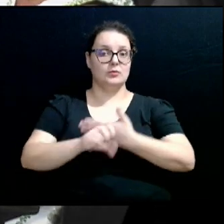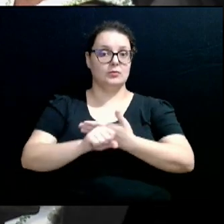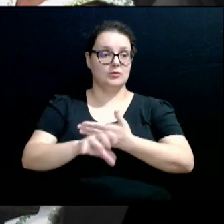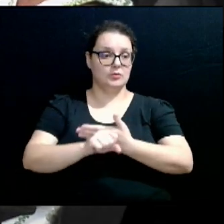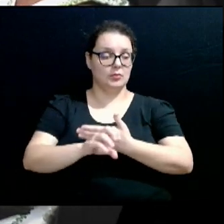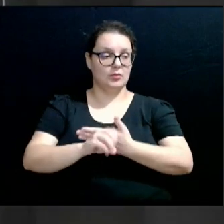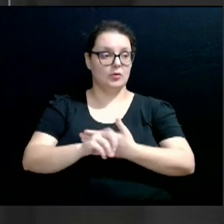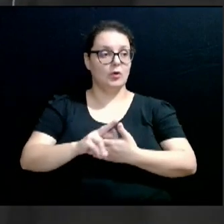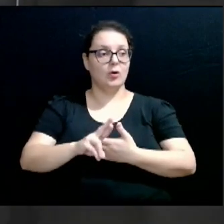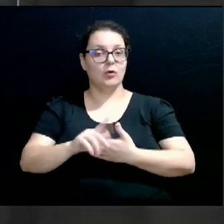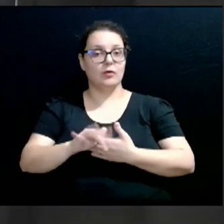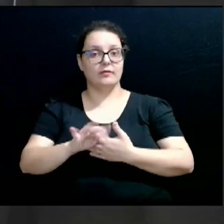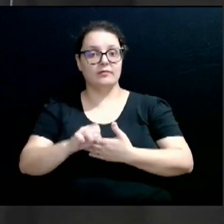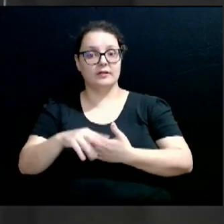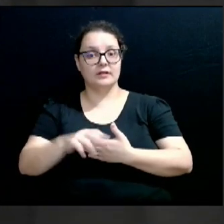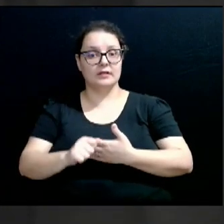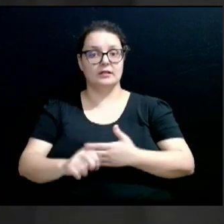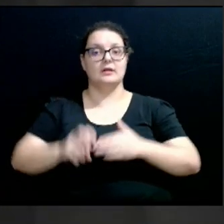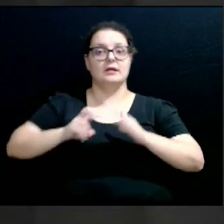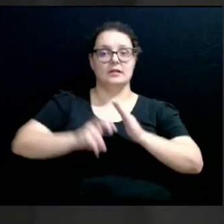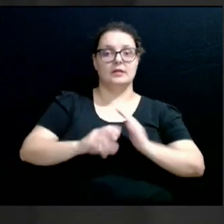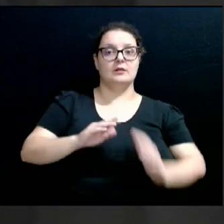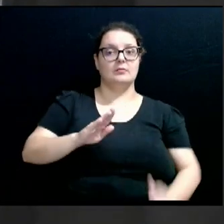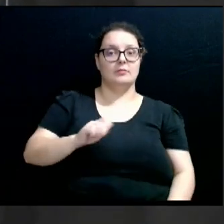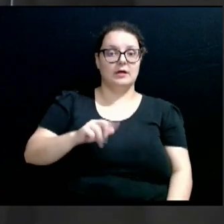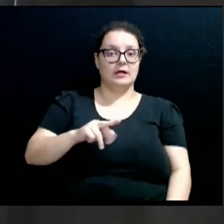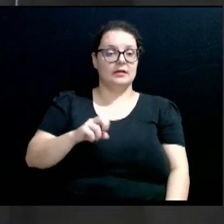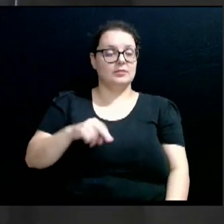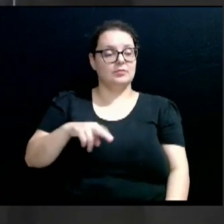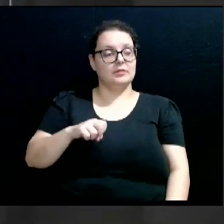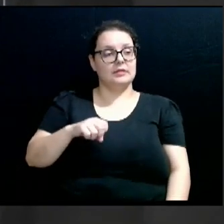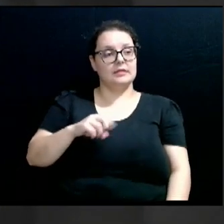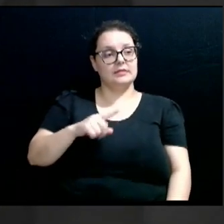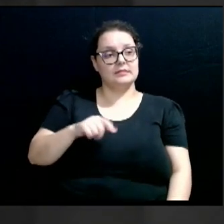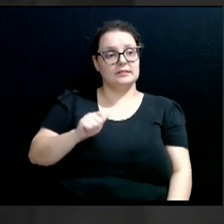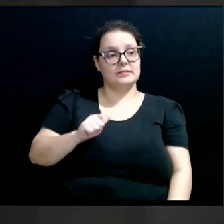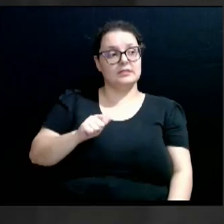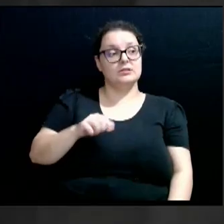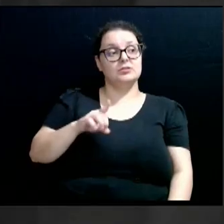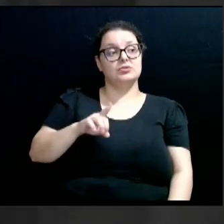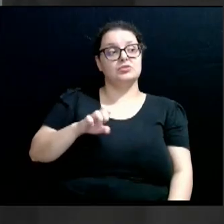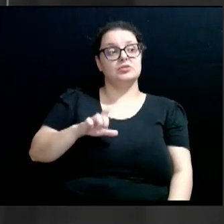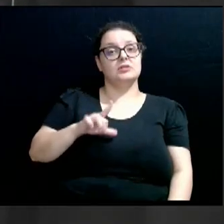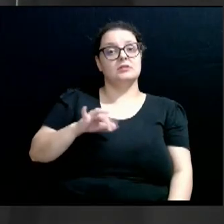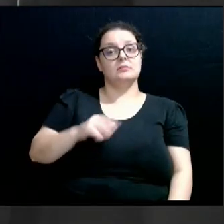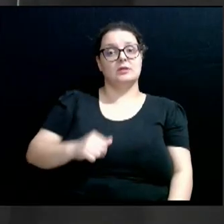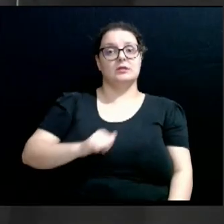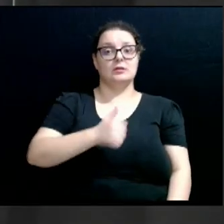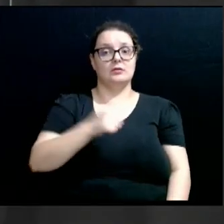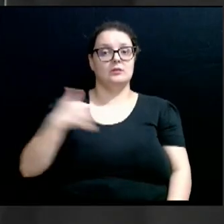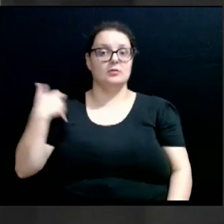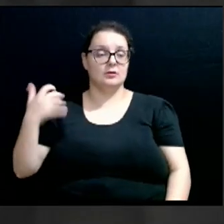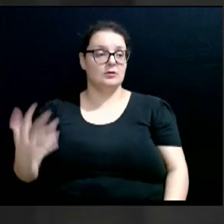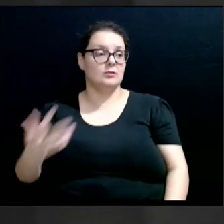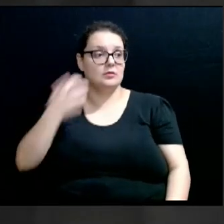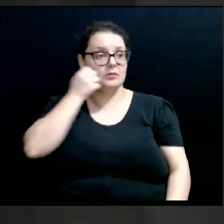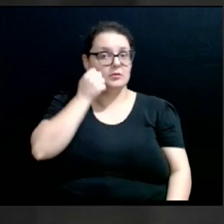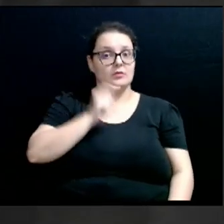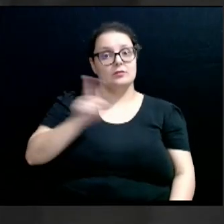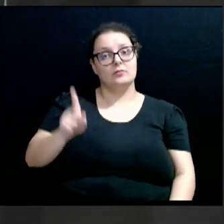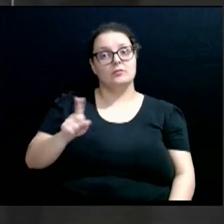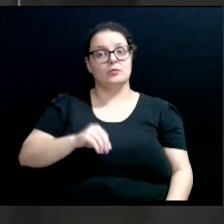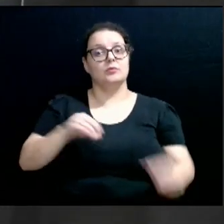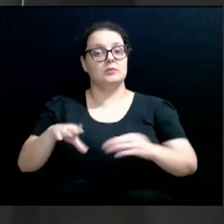chamado Creche Baronesa de Limeira. Com 11 anos, você foi adotada e foi morar em Santo André, na